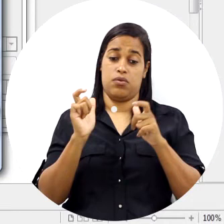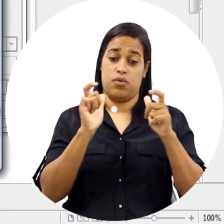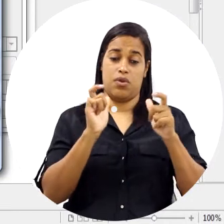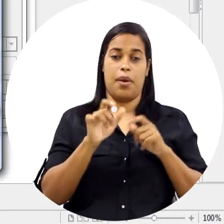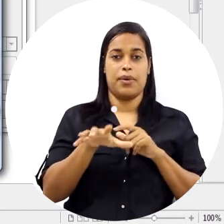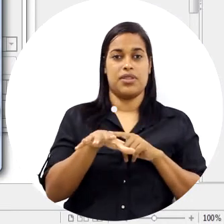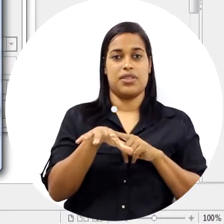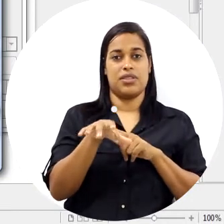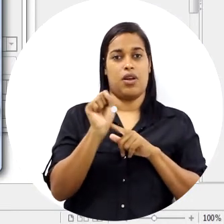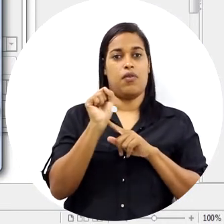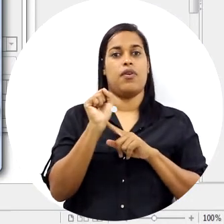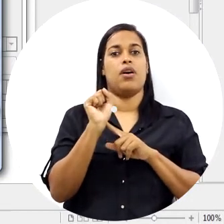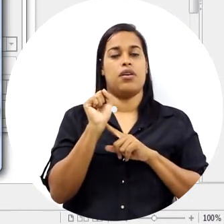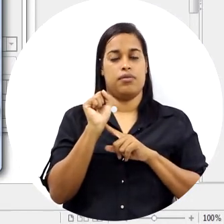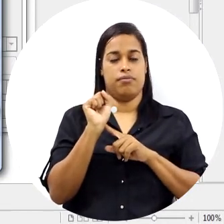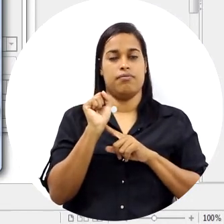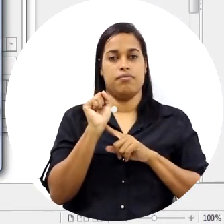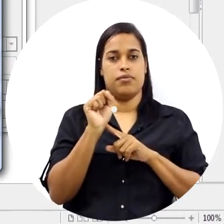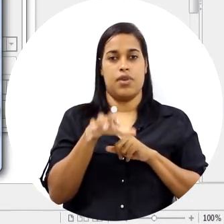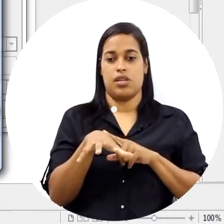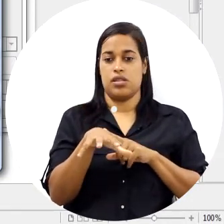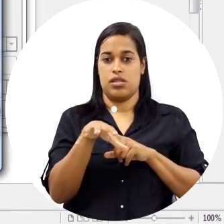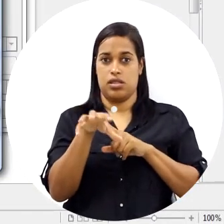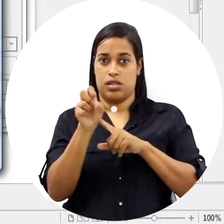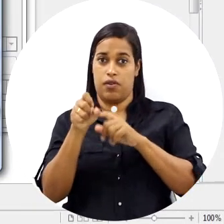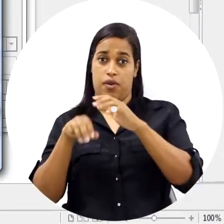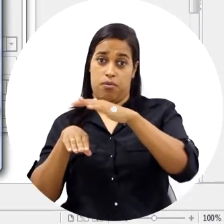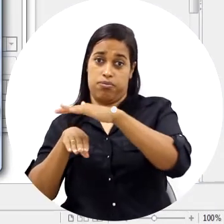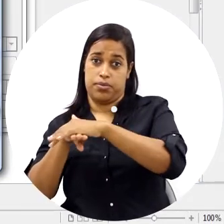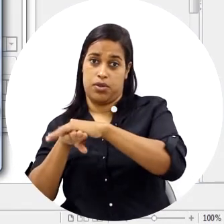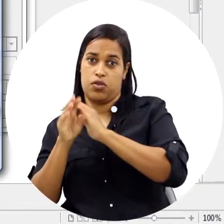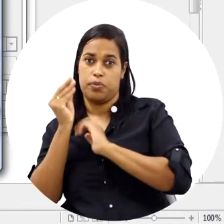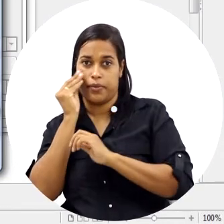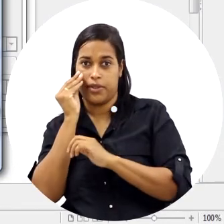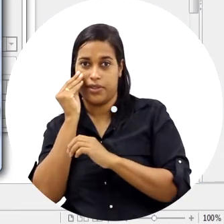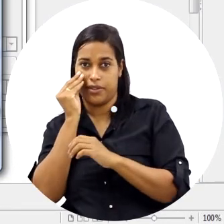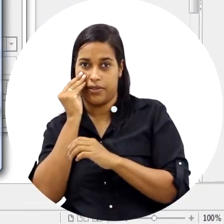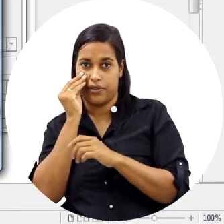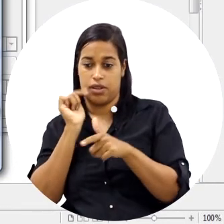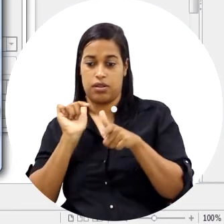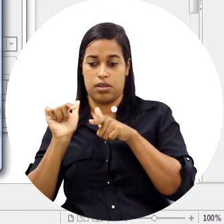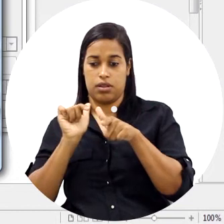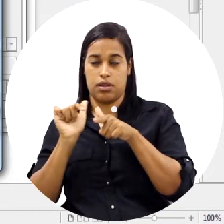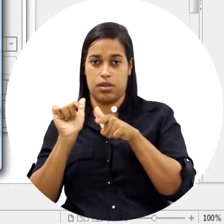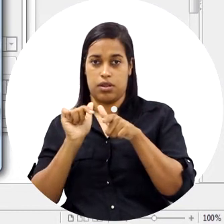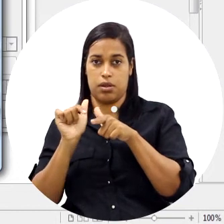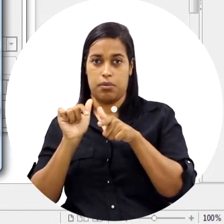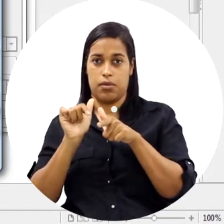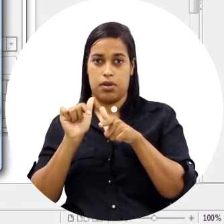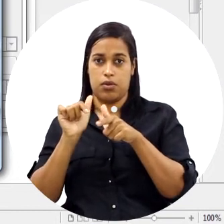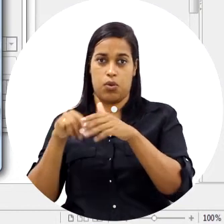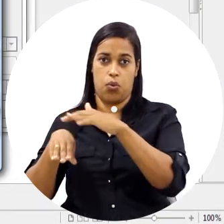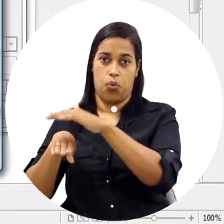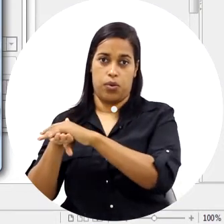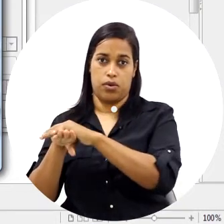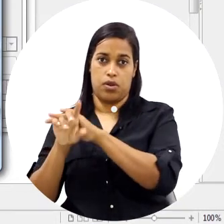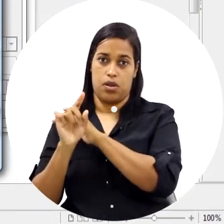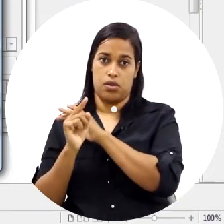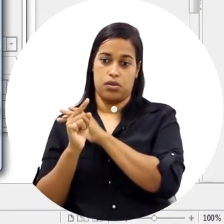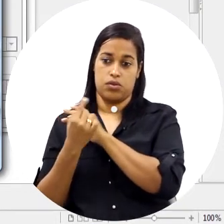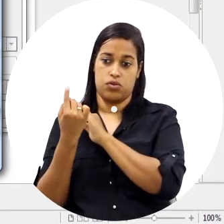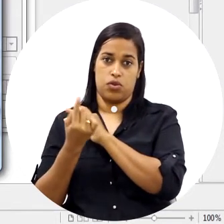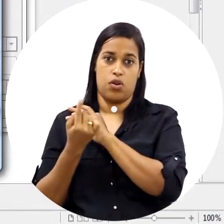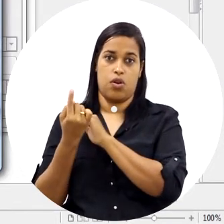local para salvar. Vamos salvar aqui na parte específica, na área de trabalho não, aqui na